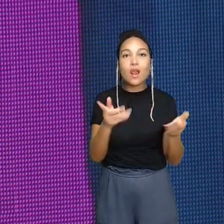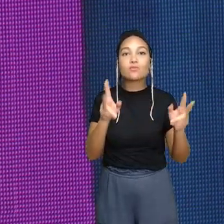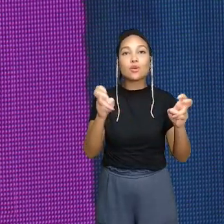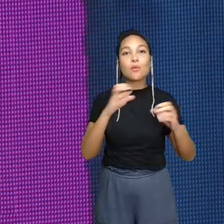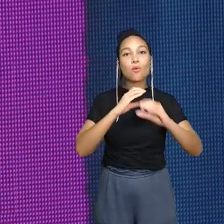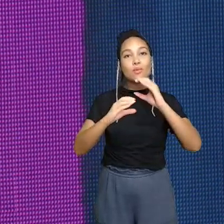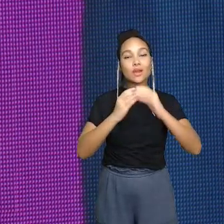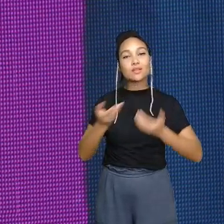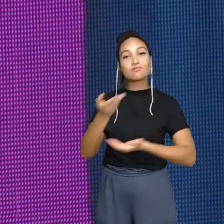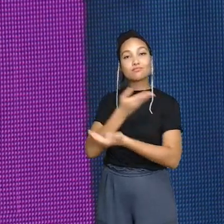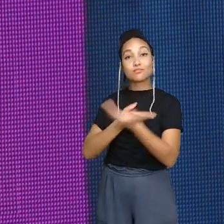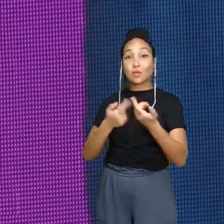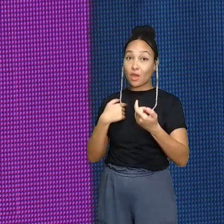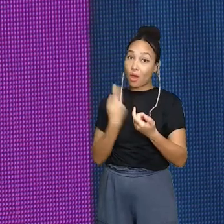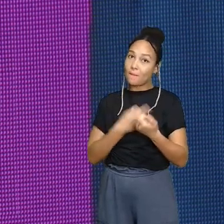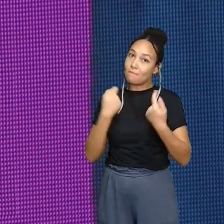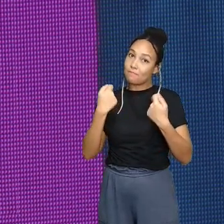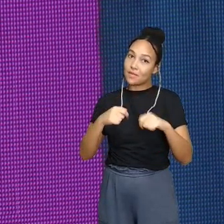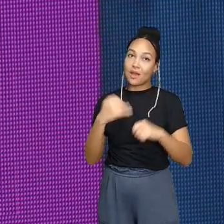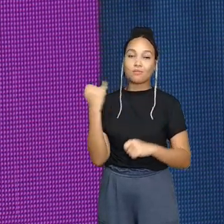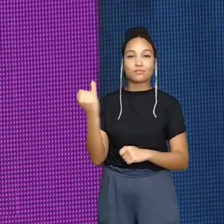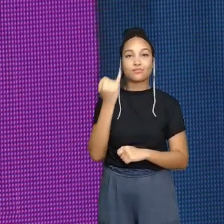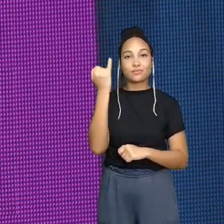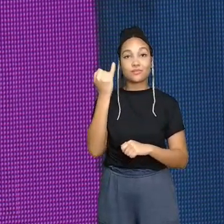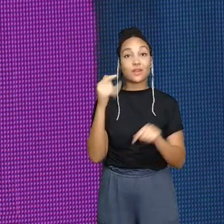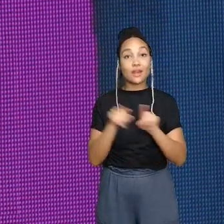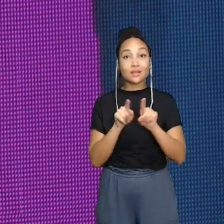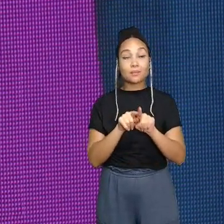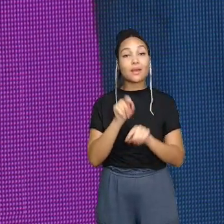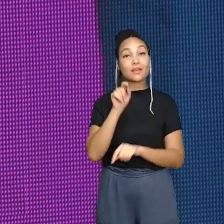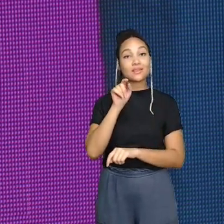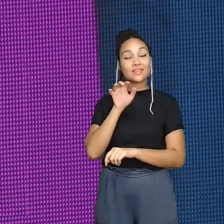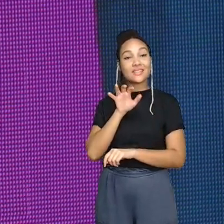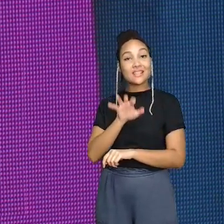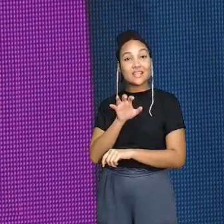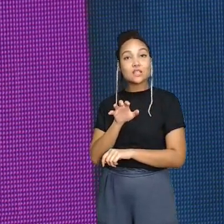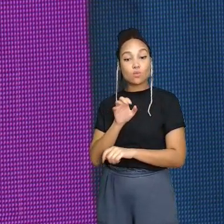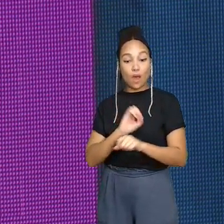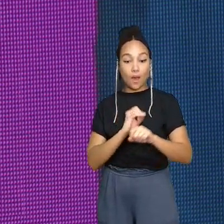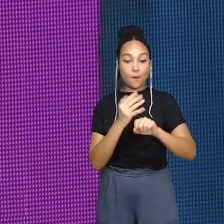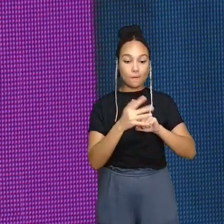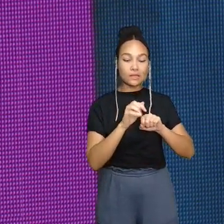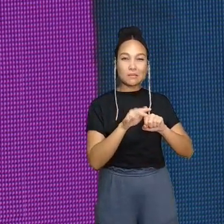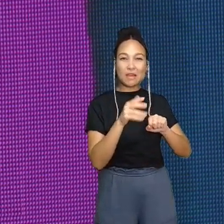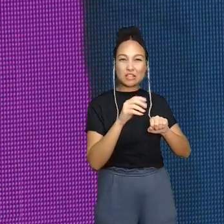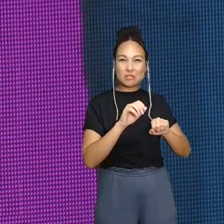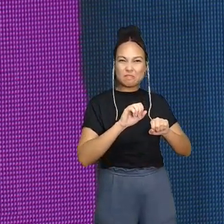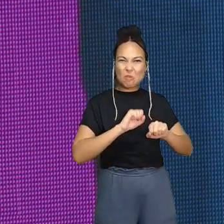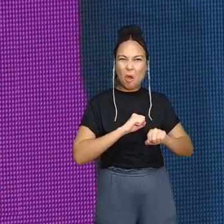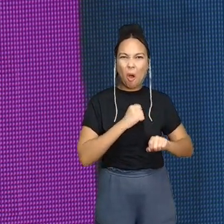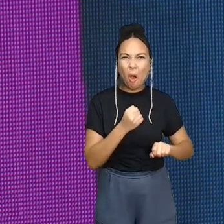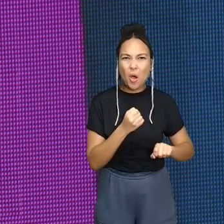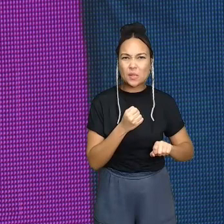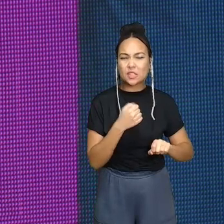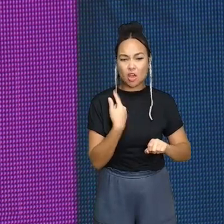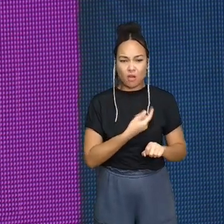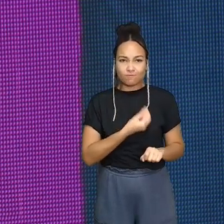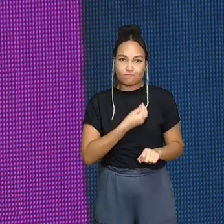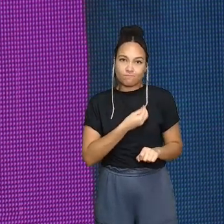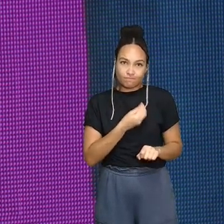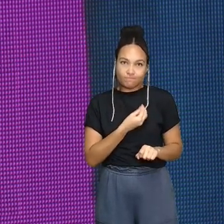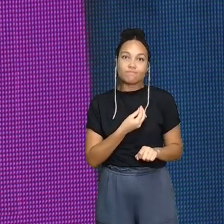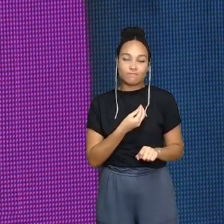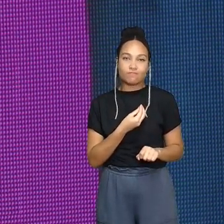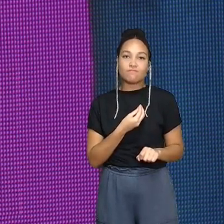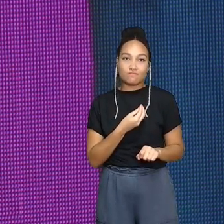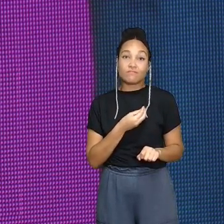precisar. E que talvez essa pandemia de ódio, né, que nós ouvimos agora há pouco a falar,